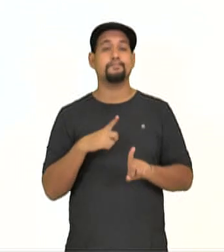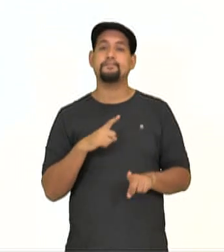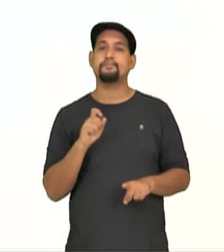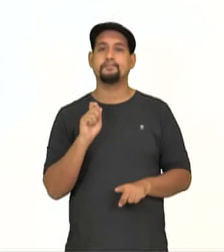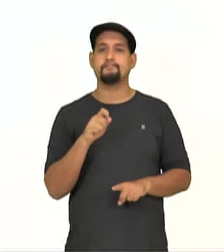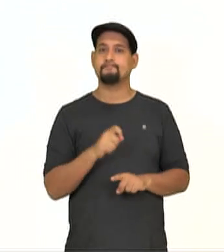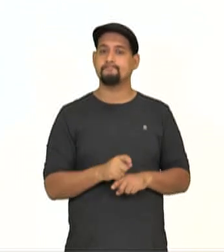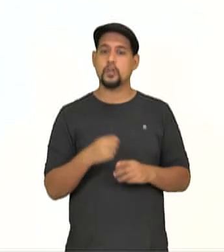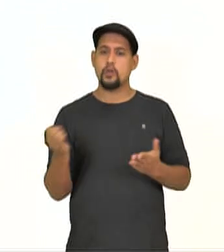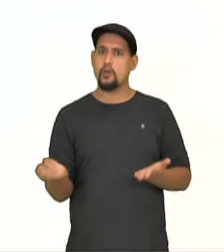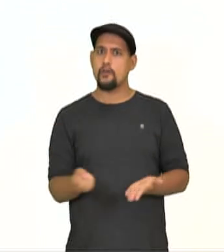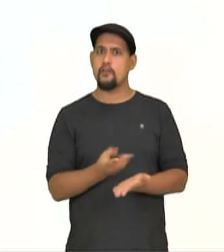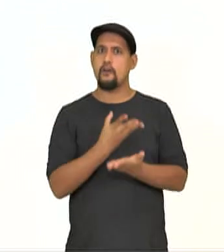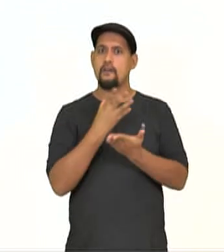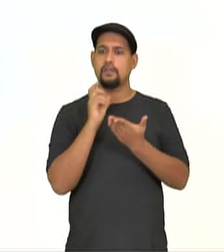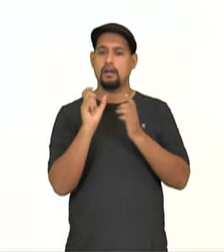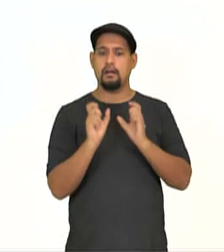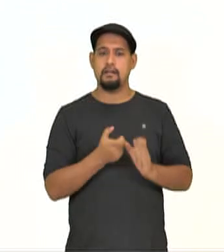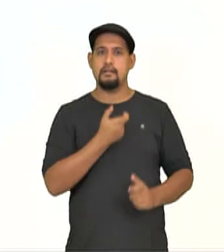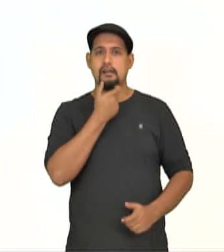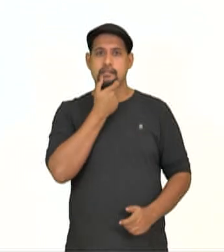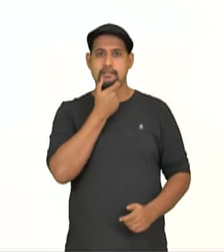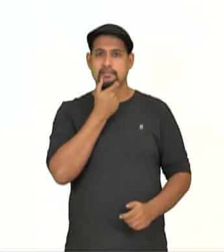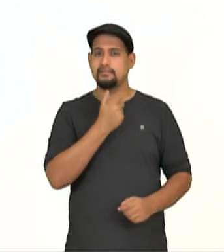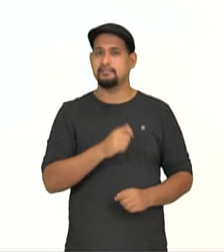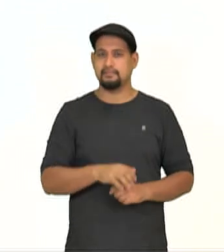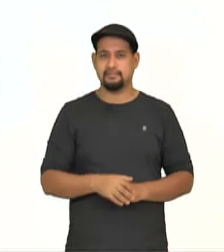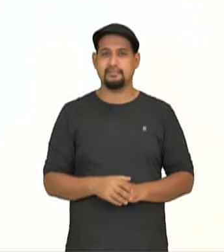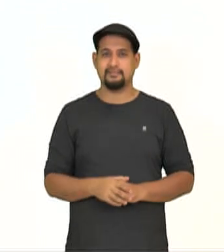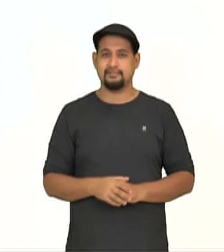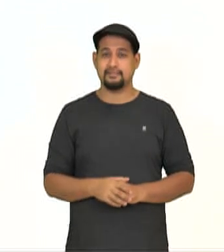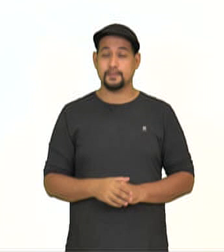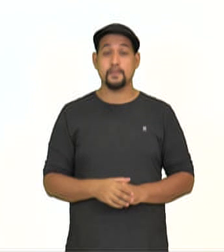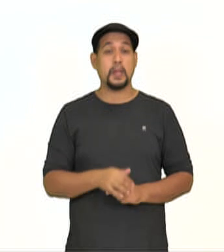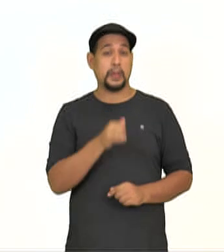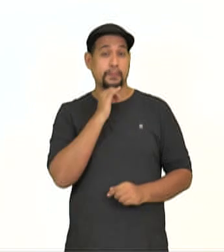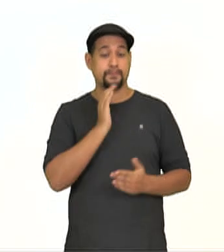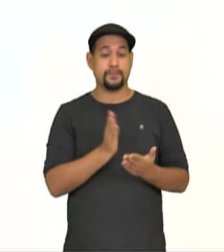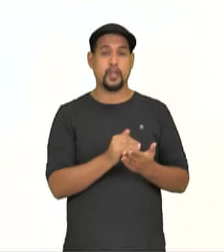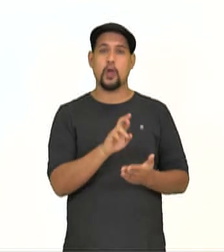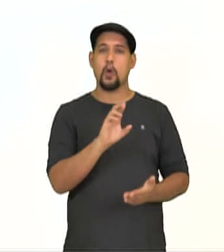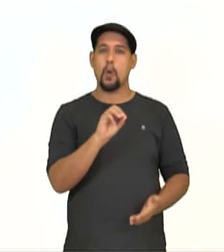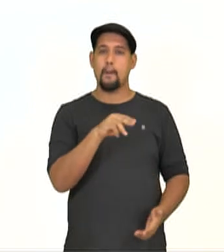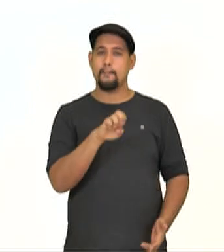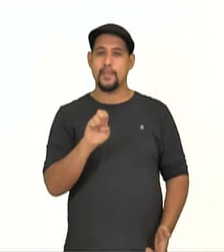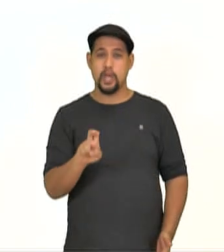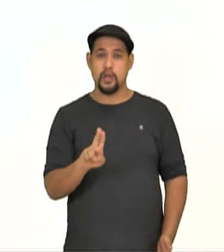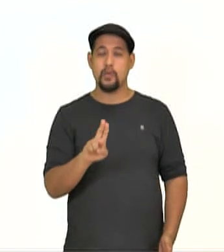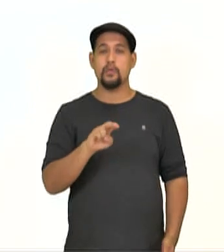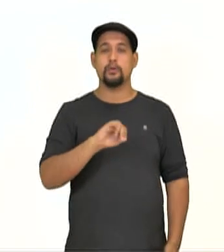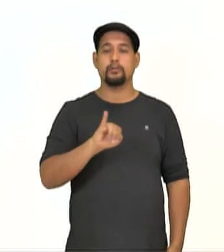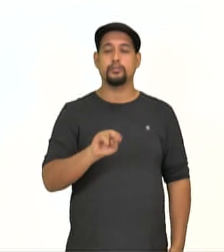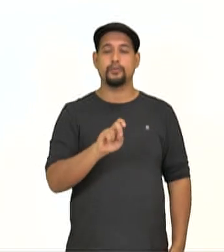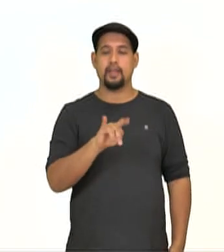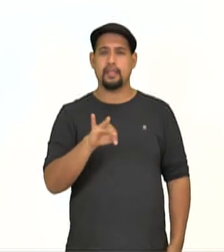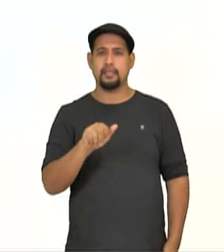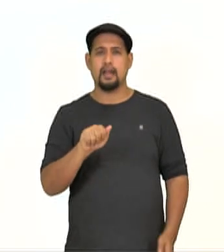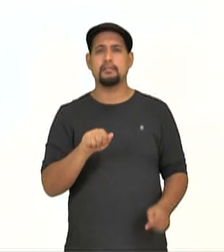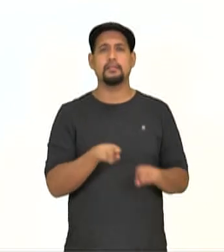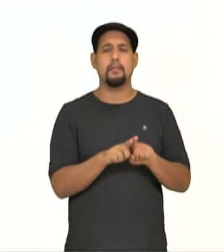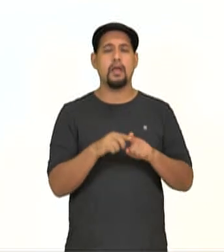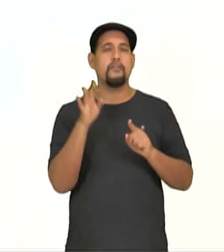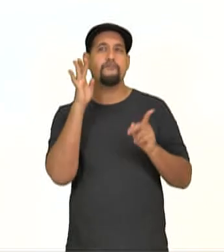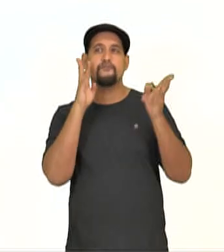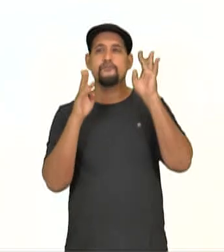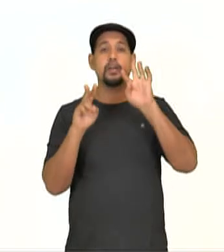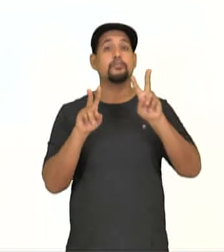consideradas inéditas na língua inglesa. Em Romeu e Julieta, 1596, o dramaturgo traz uma